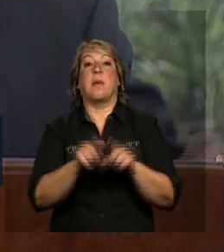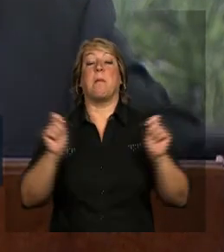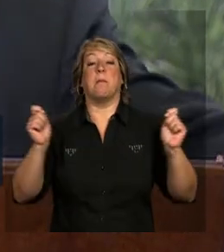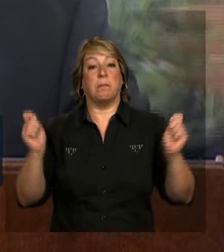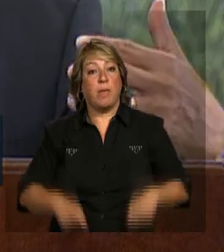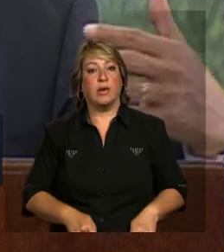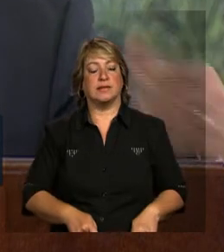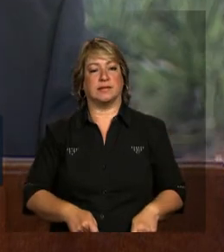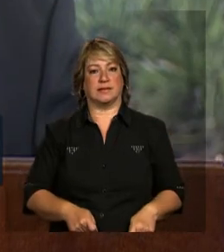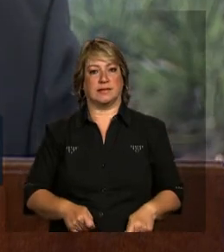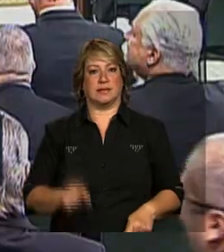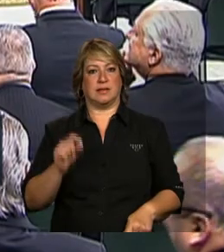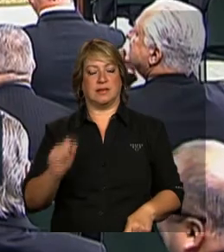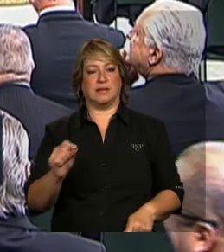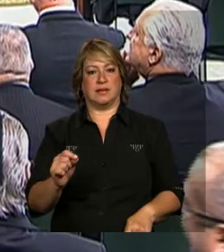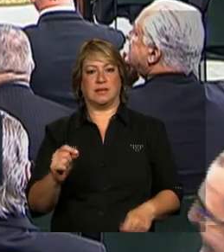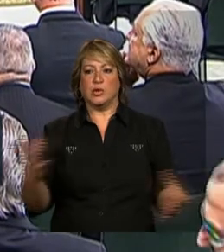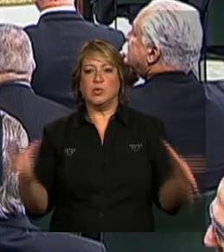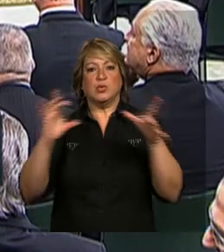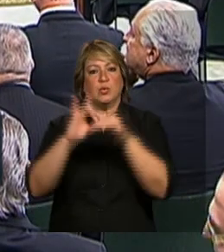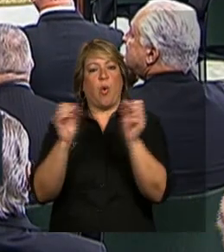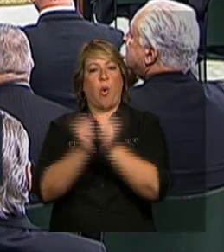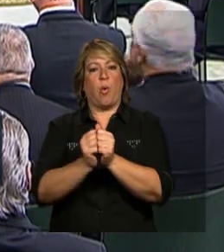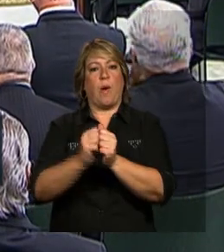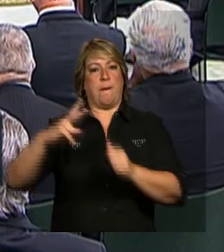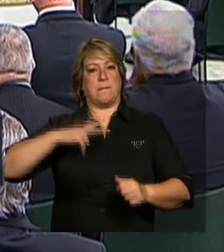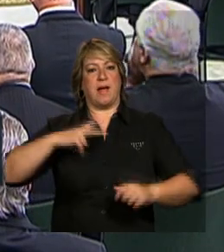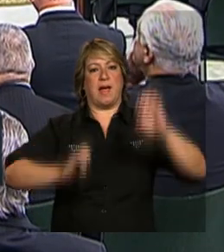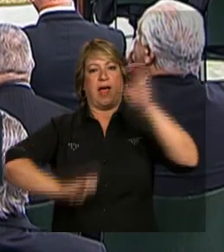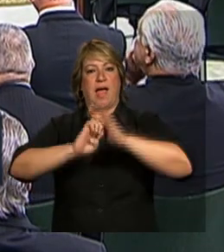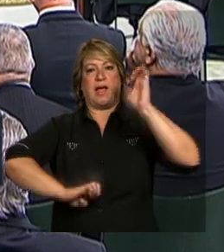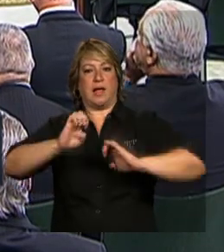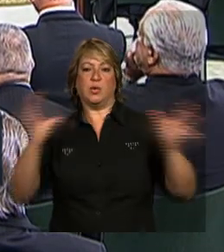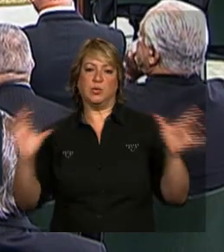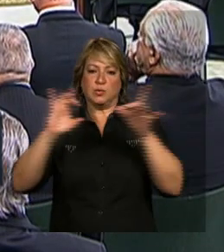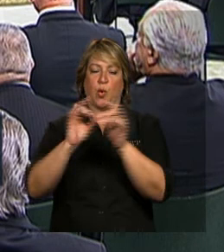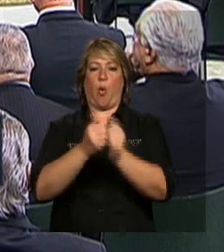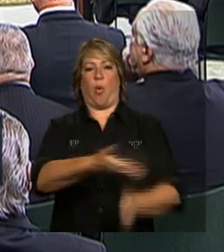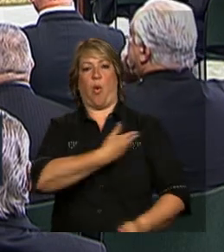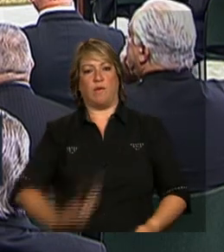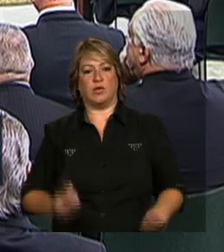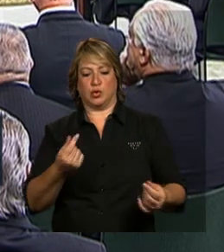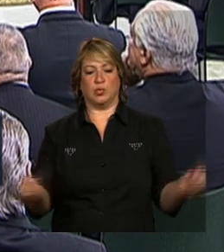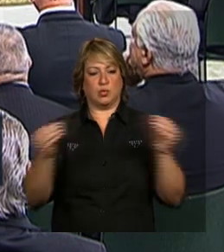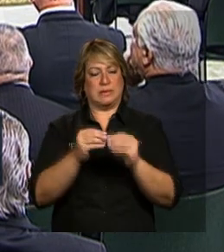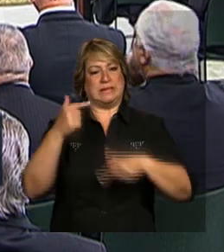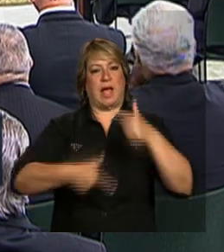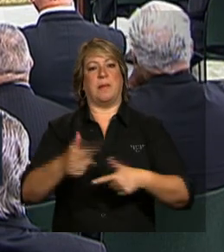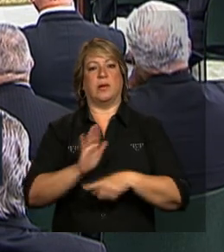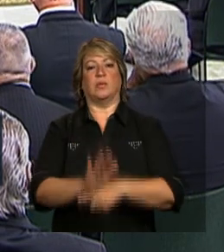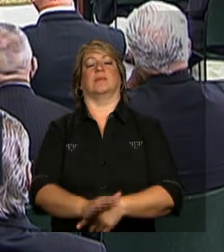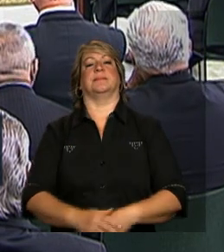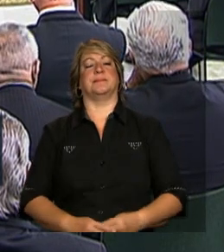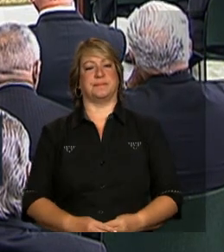possa atrair a iniciativa privada onde seja possível e conveniente que ela esteja trabalhando junto com o